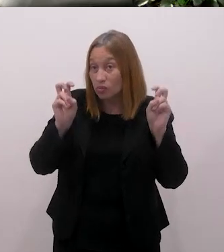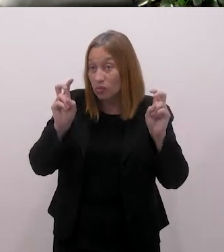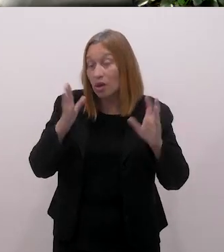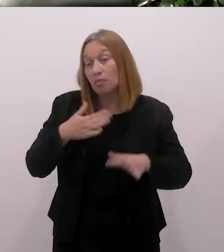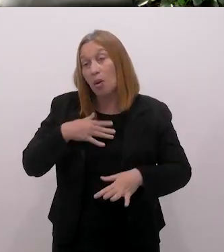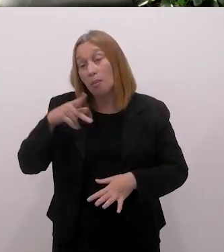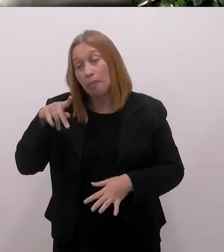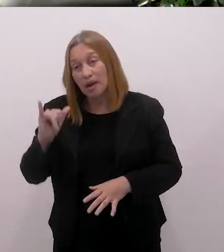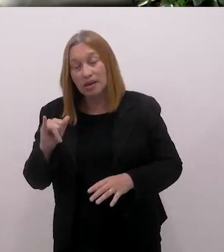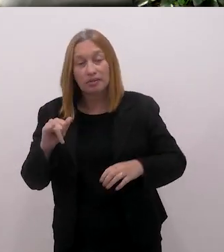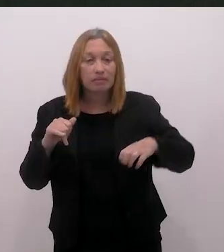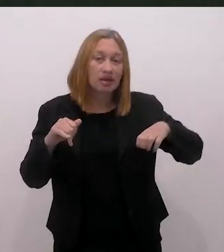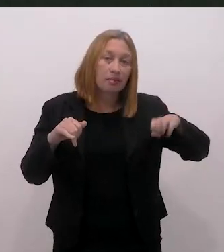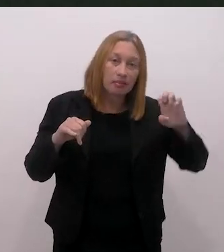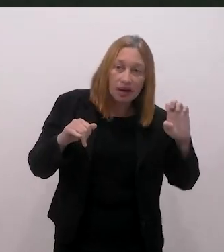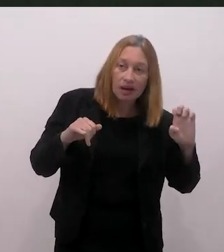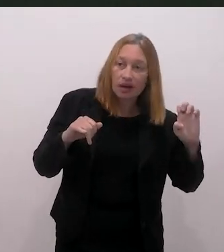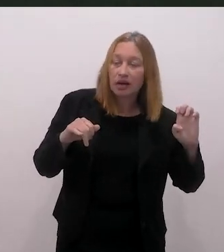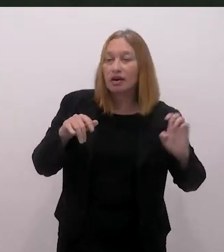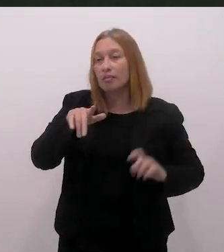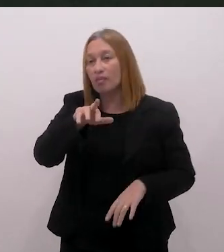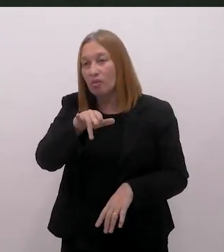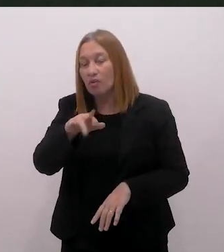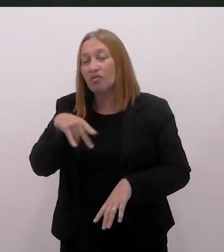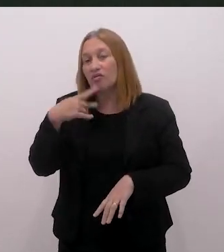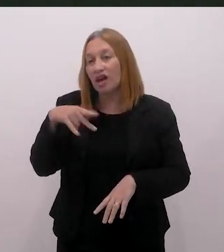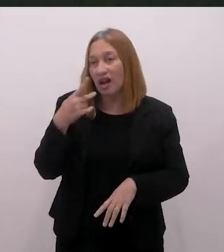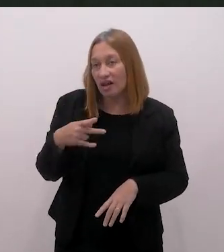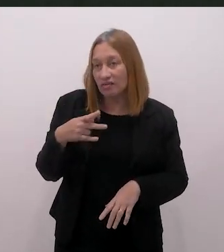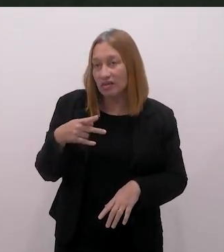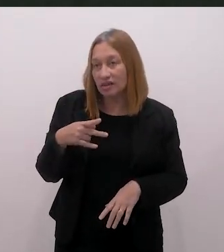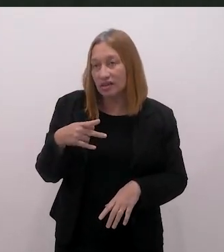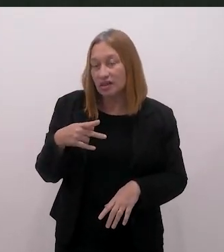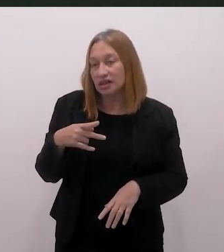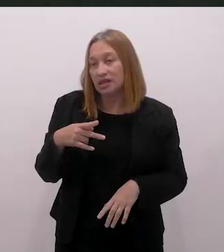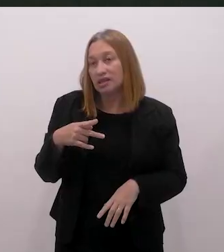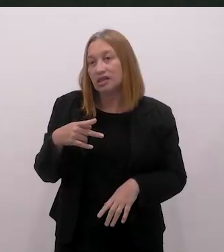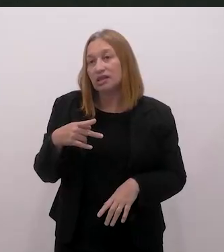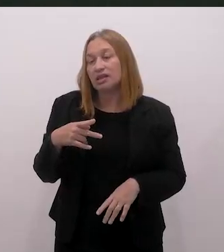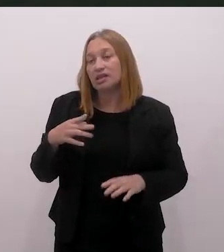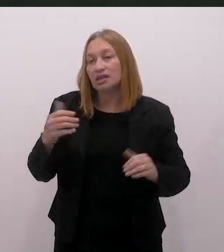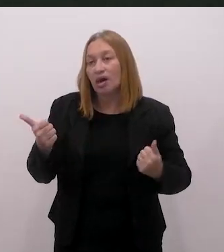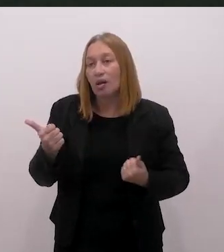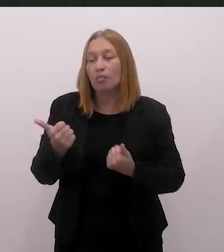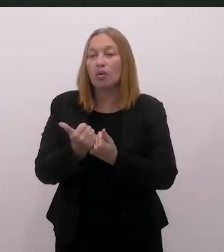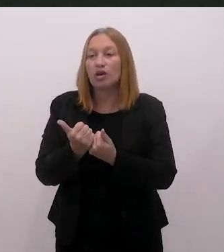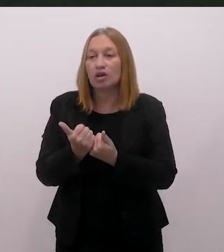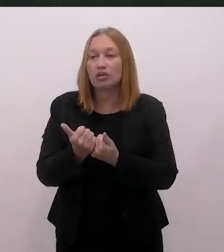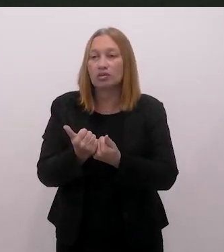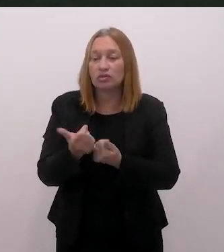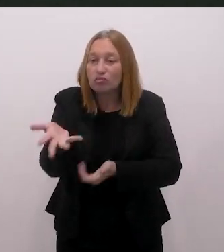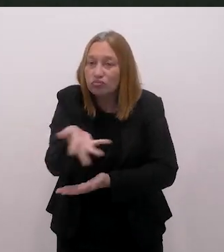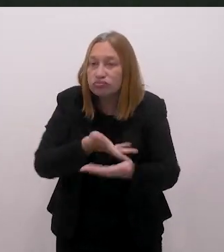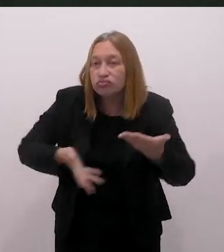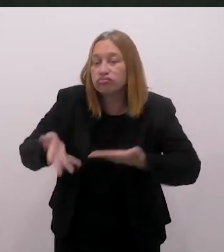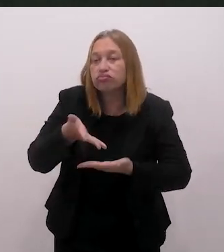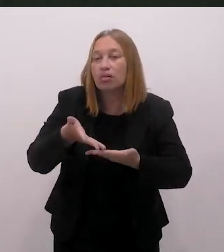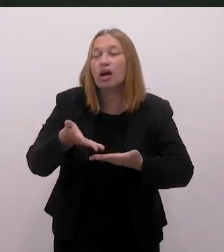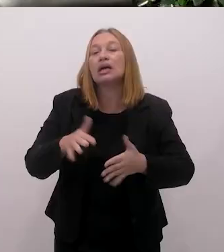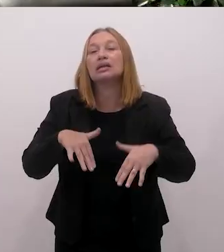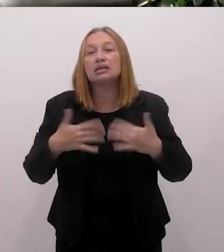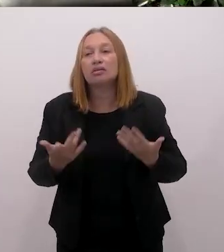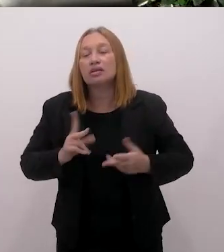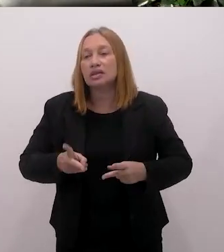um fato que tanto meu pai quanto minha mãe, o meu irmão, falava muito da gente estar um apoiando o outro,